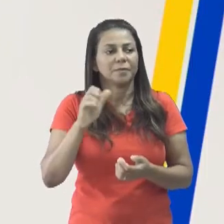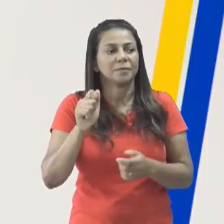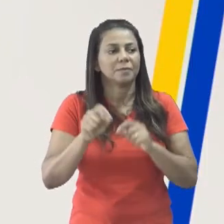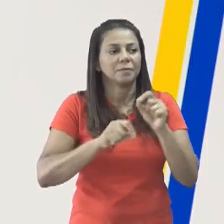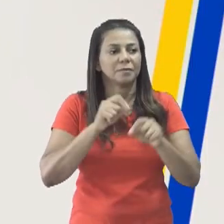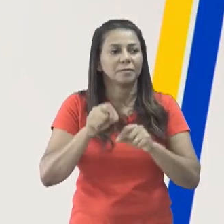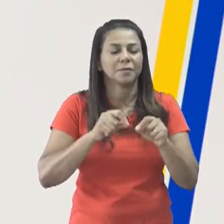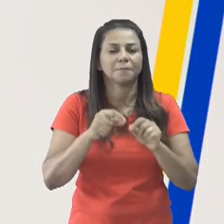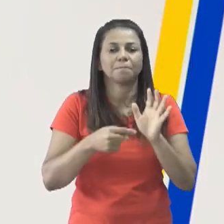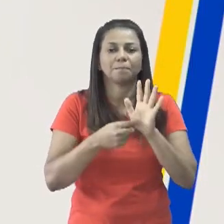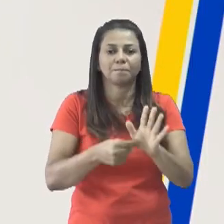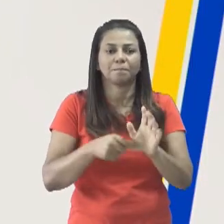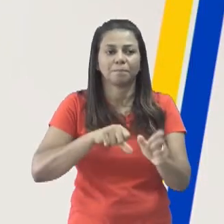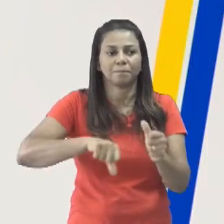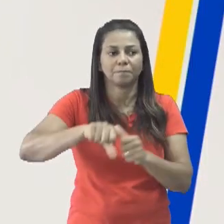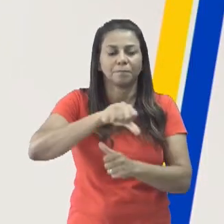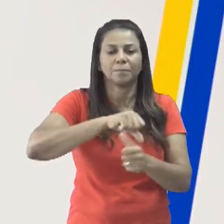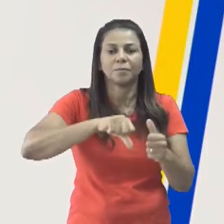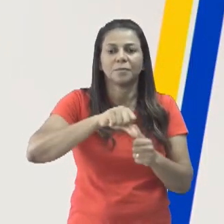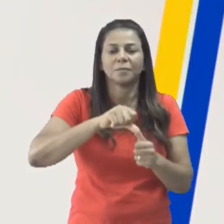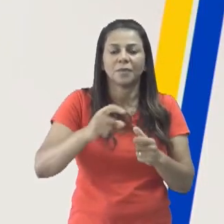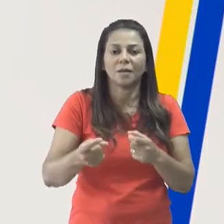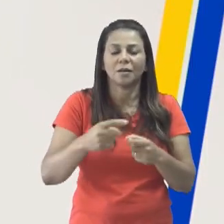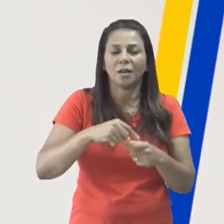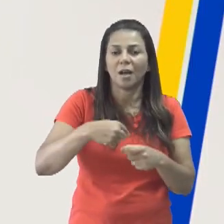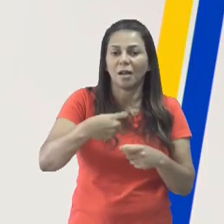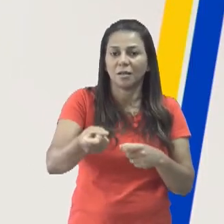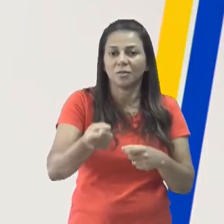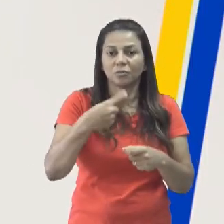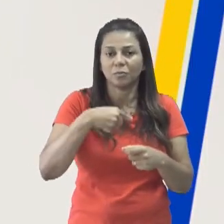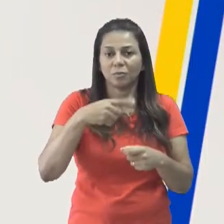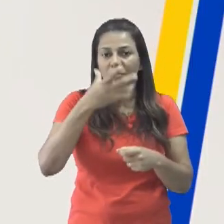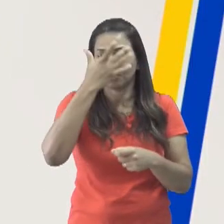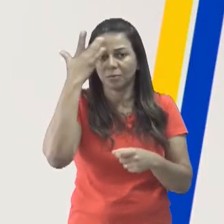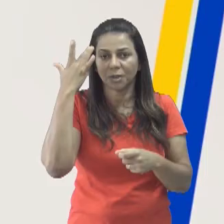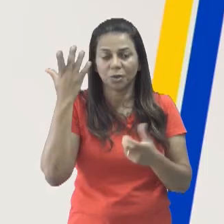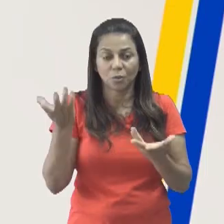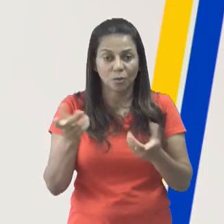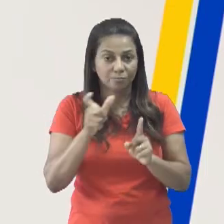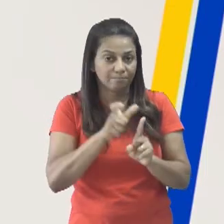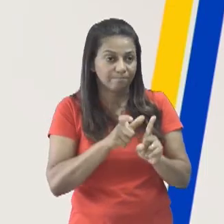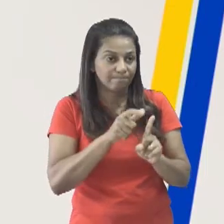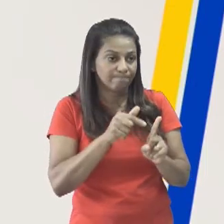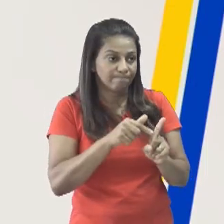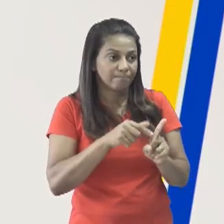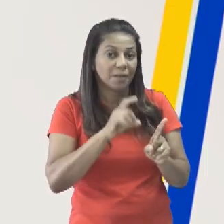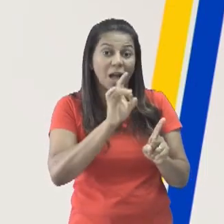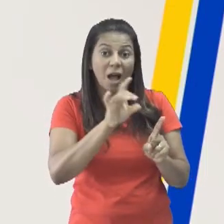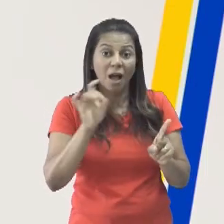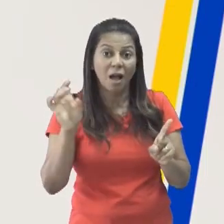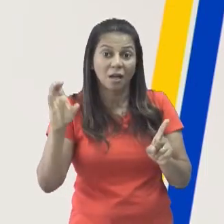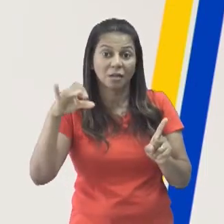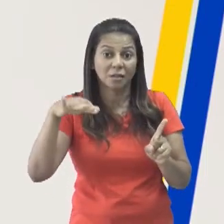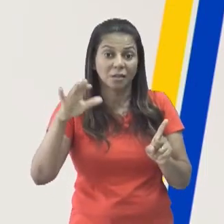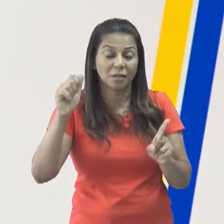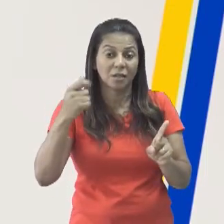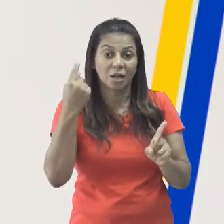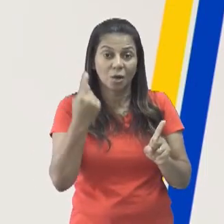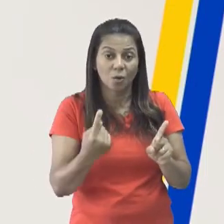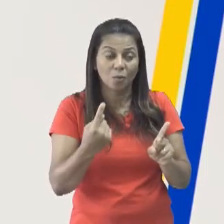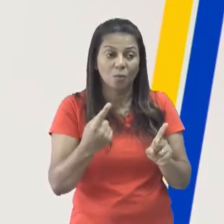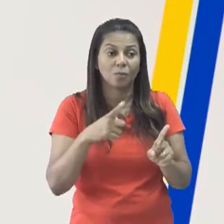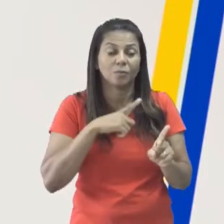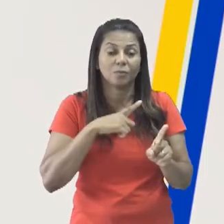designa as mudanças, entrada ou saída dos personagens. Cada cena corresponde a uma unidade